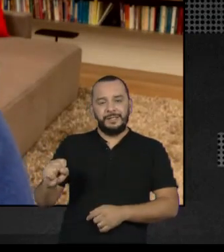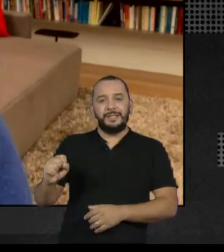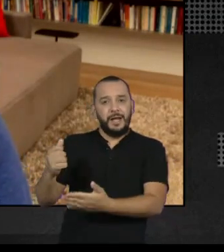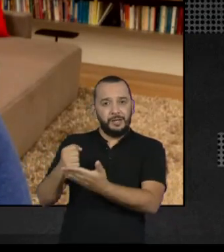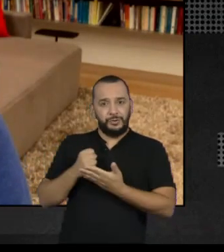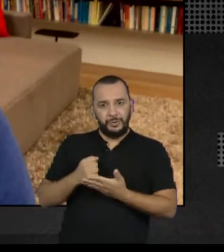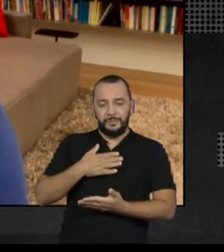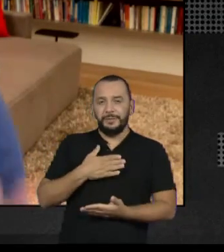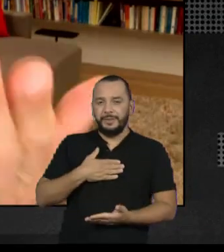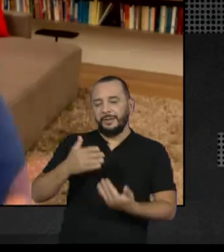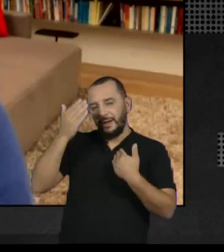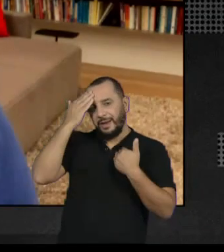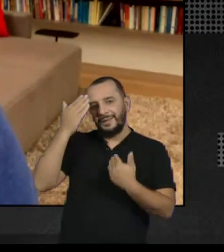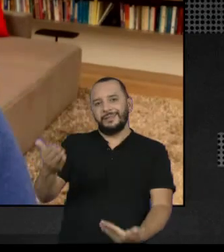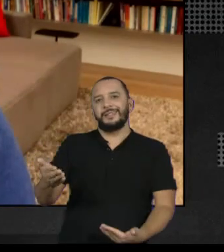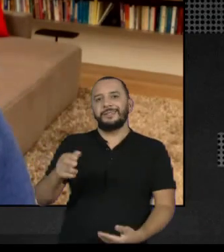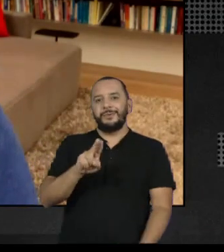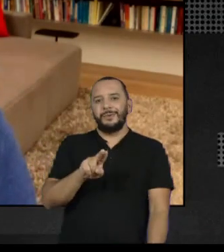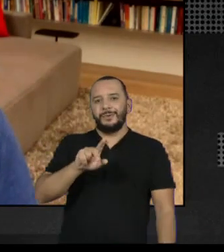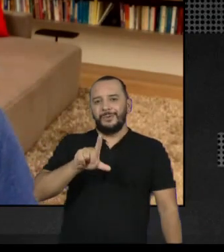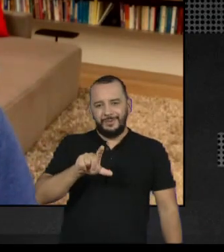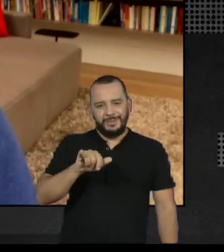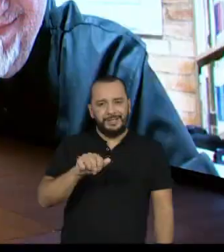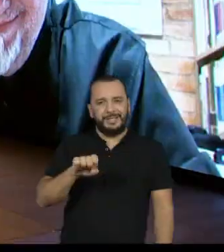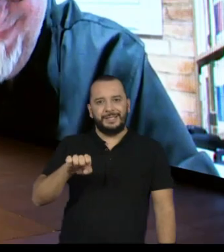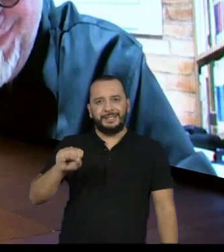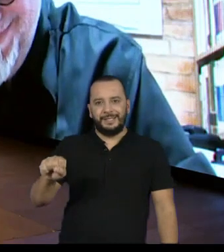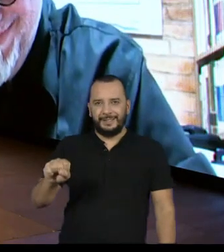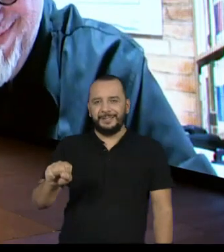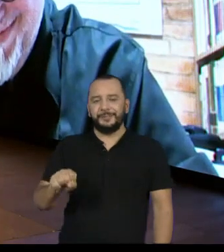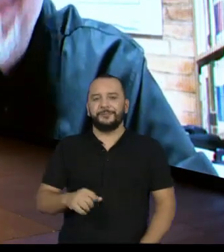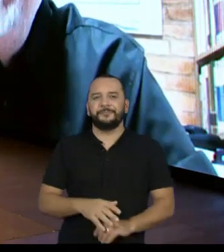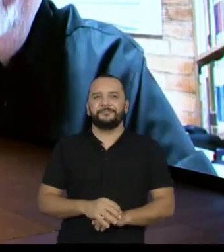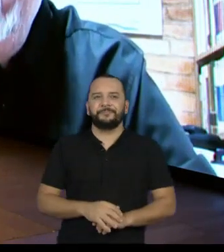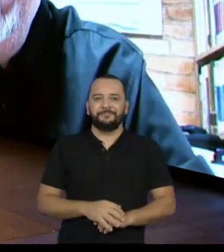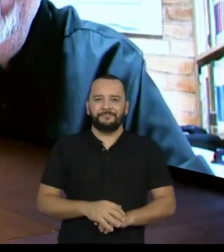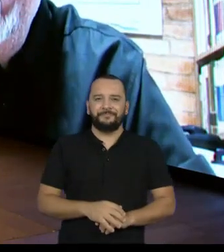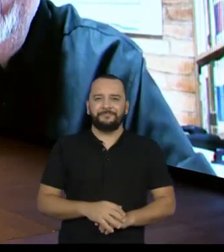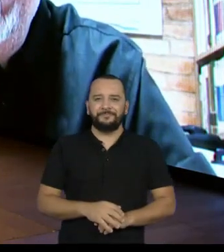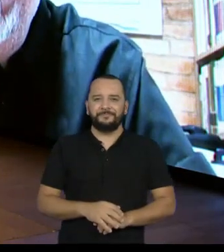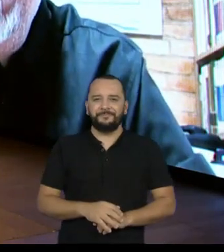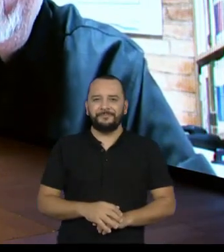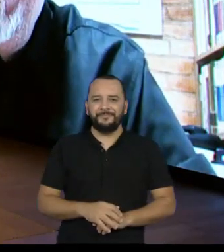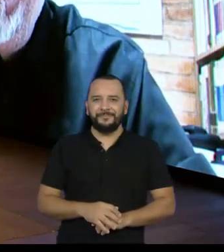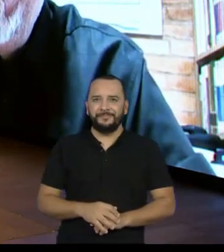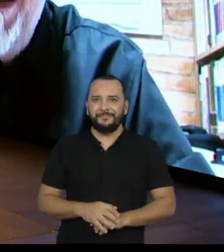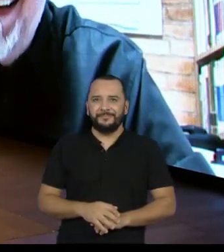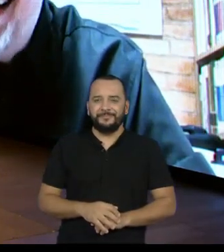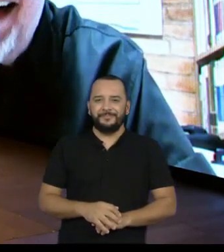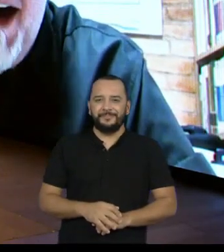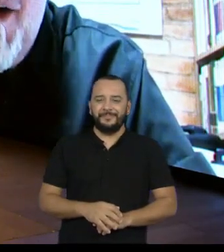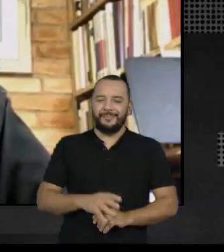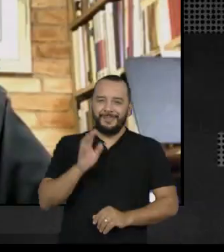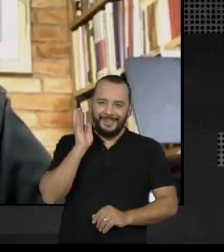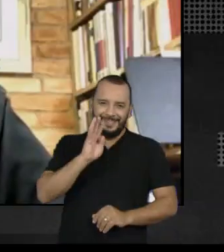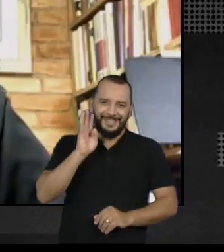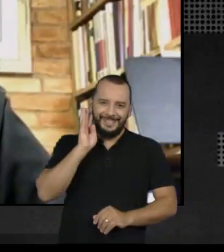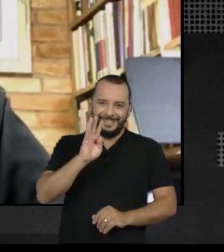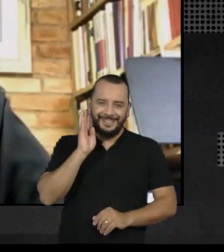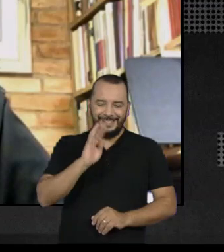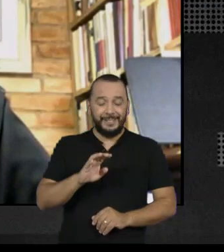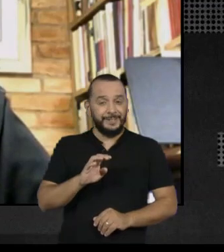certo. Foi uma minissérie de muito sucesso e um personagem que ganhou todo um charme através